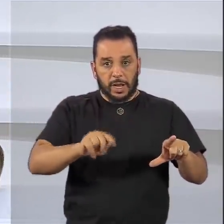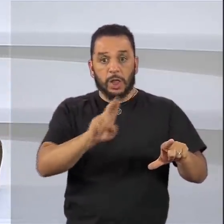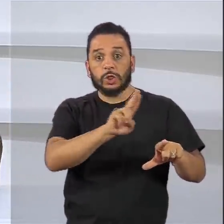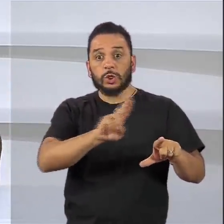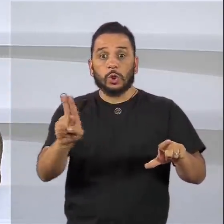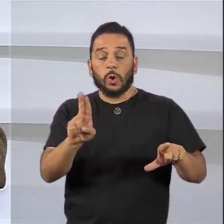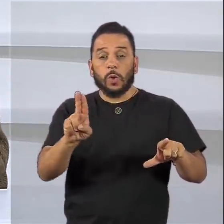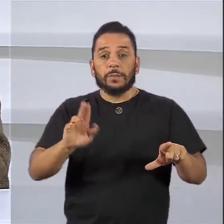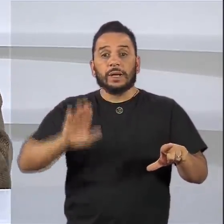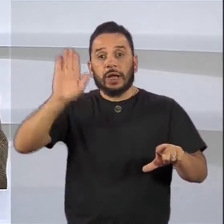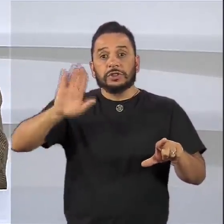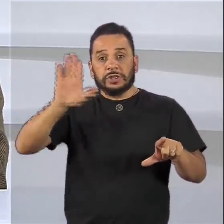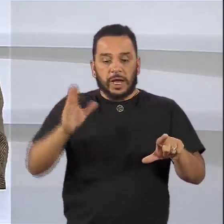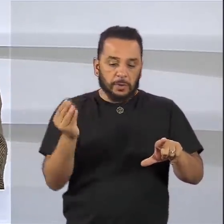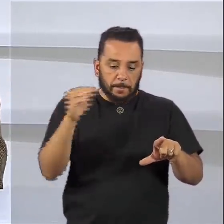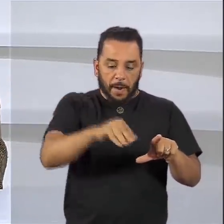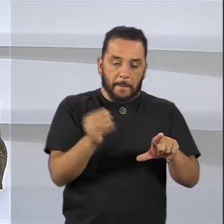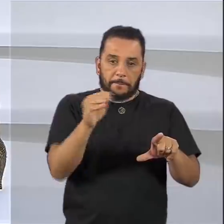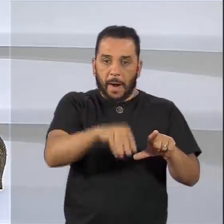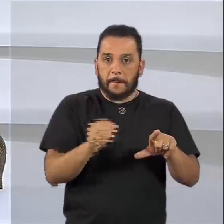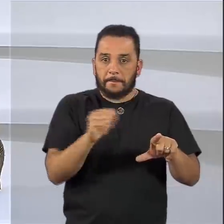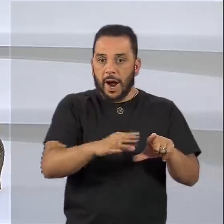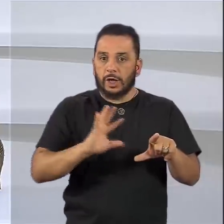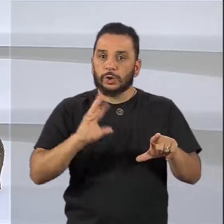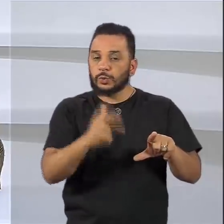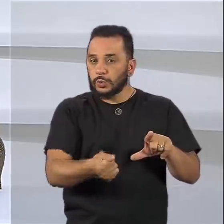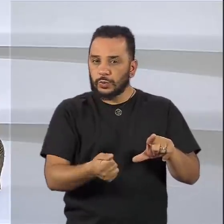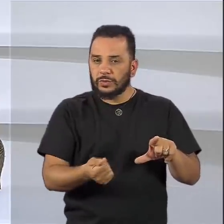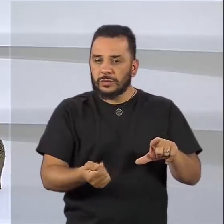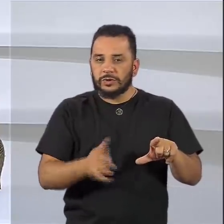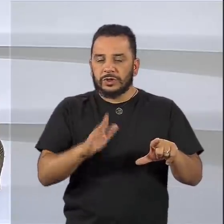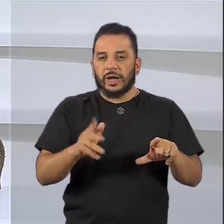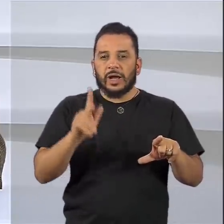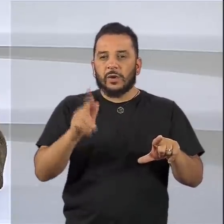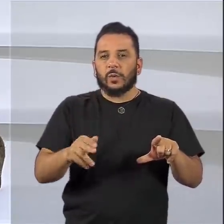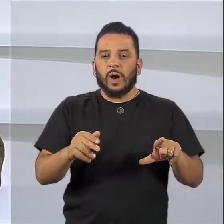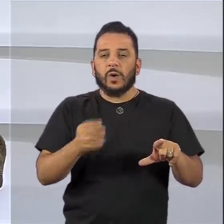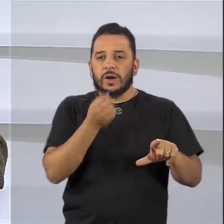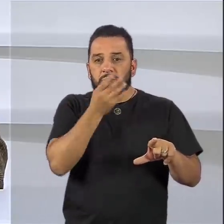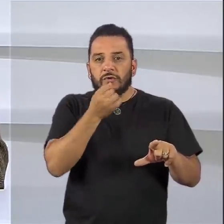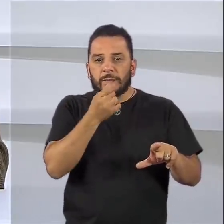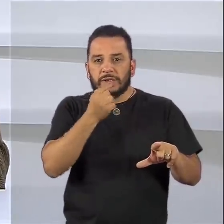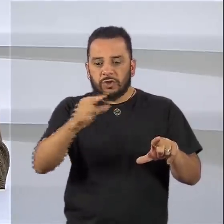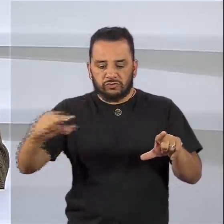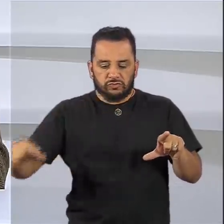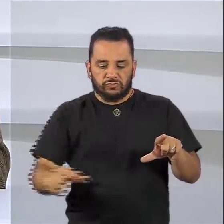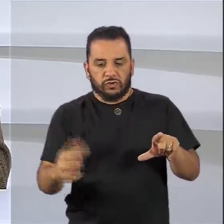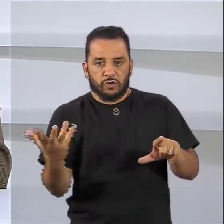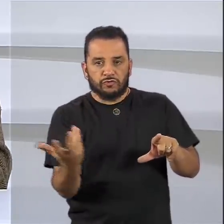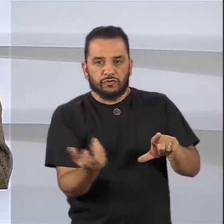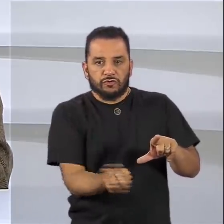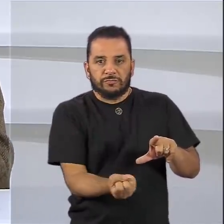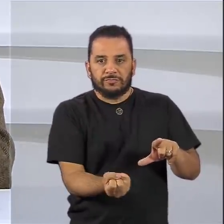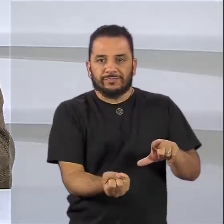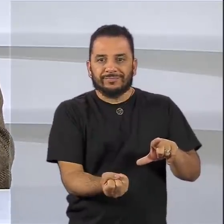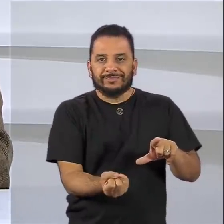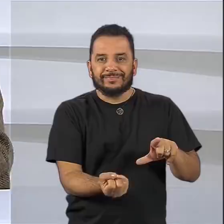se eu não me engano. Então, nós teremos uma decisão antes do dia 17 de setembro,